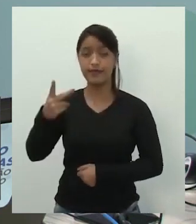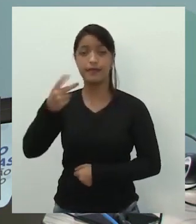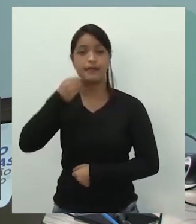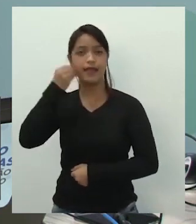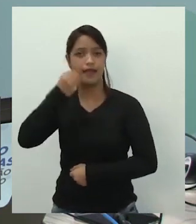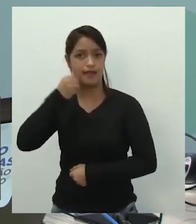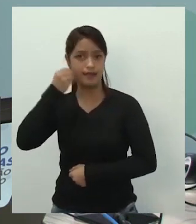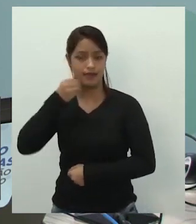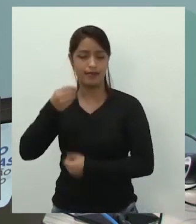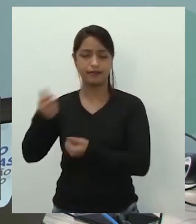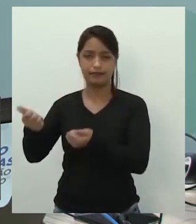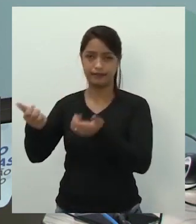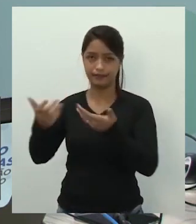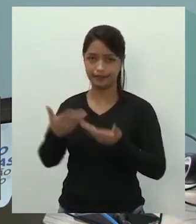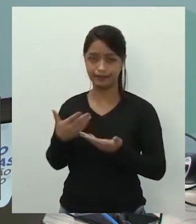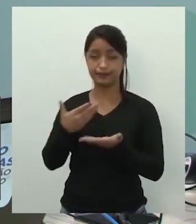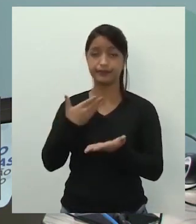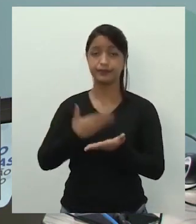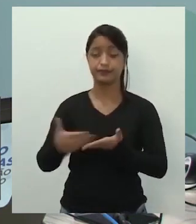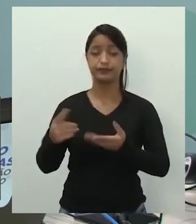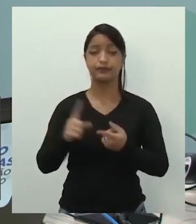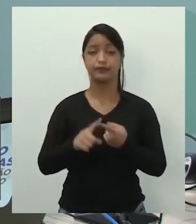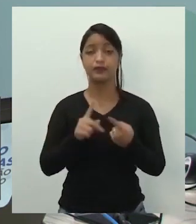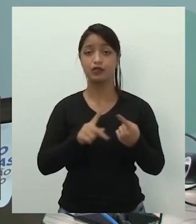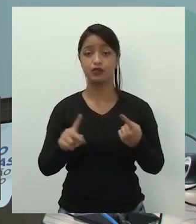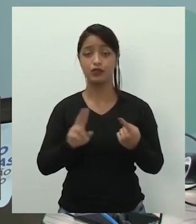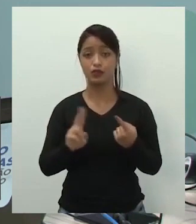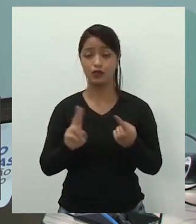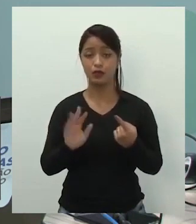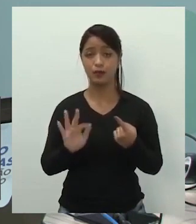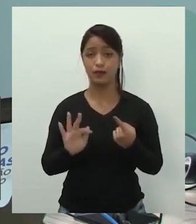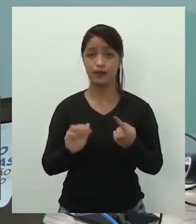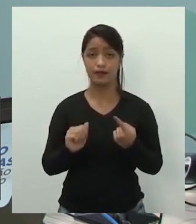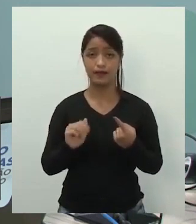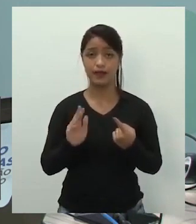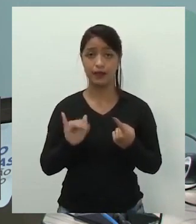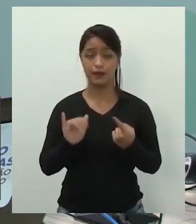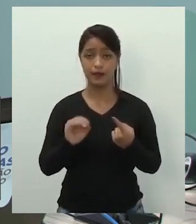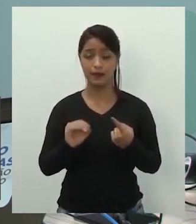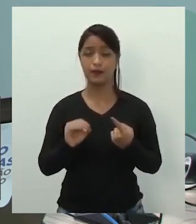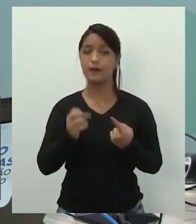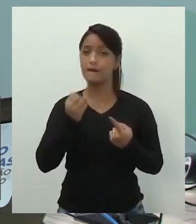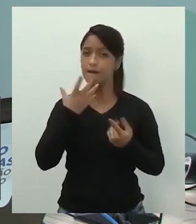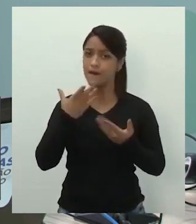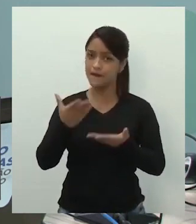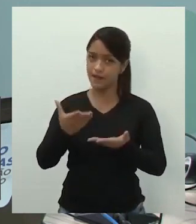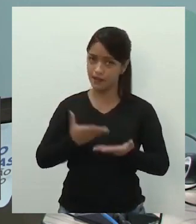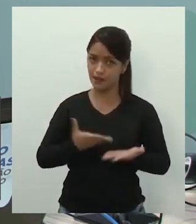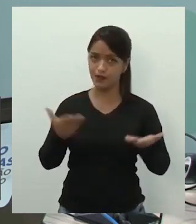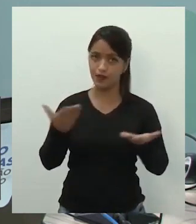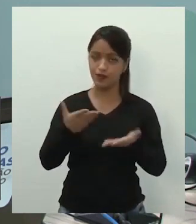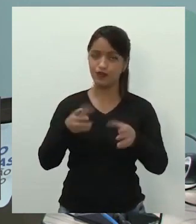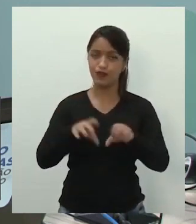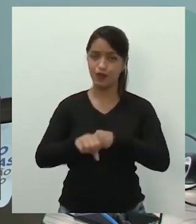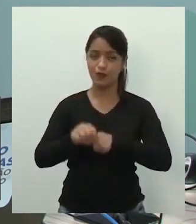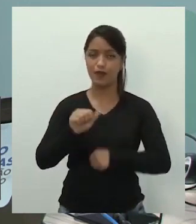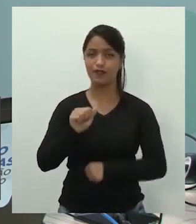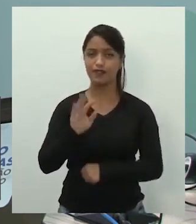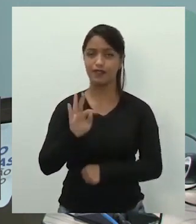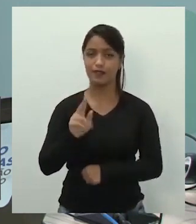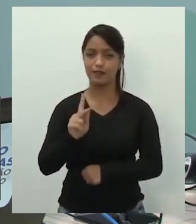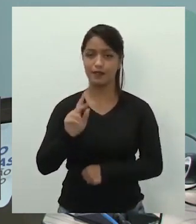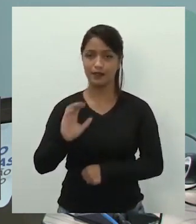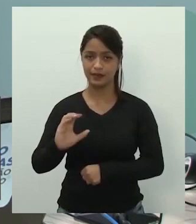experiências. Então, vamos começar com o professor Fábio. Por favor, professor, seja bem-vindo ao TPC.